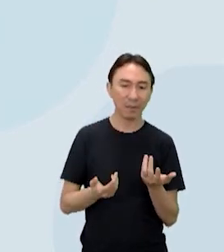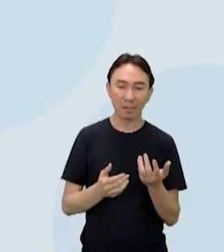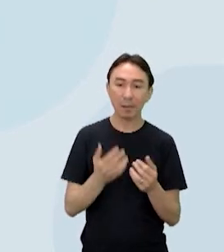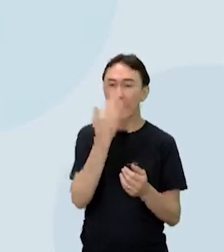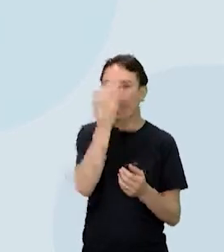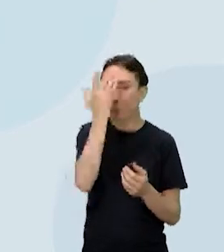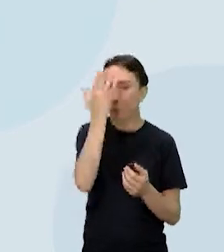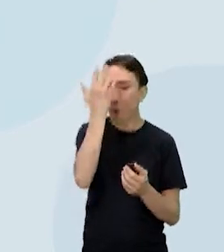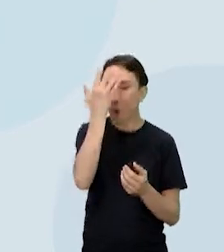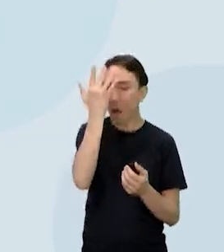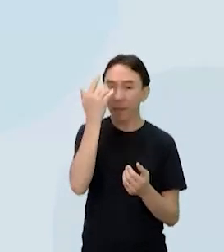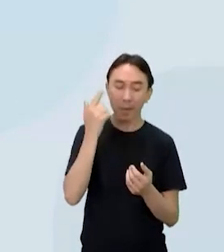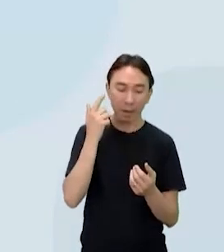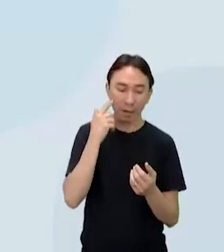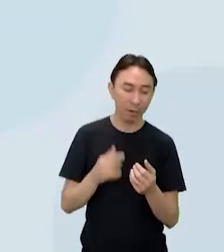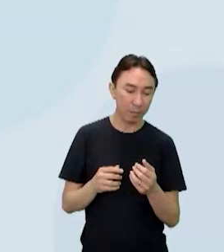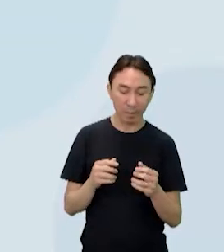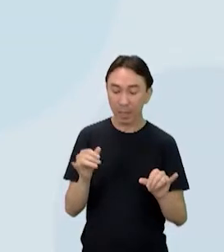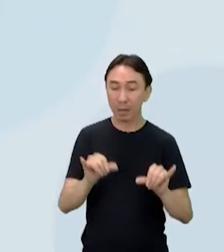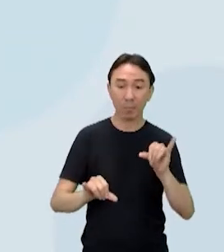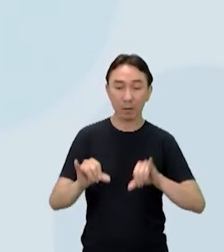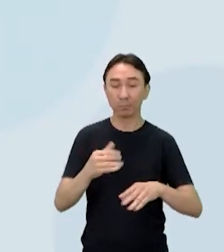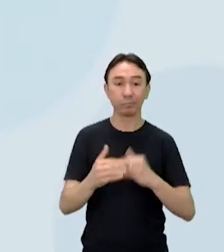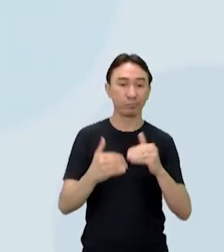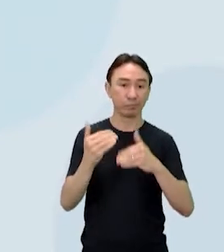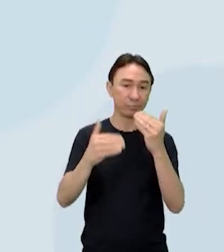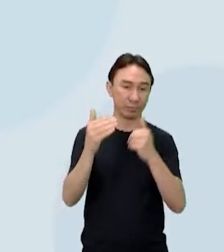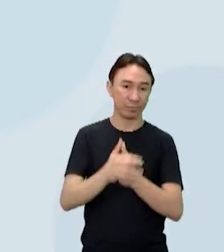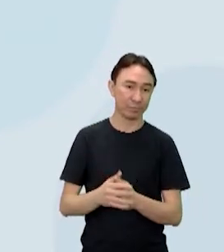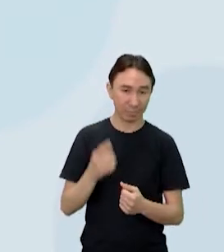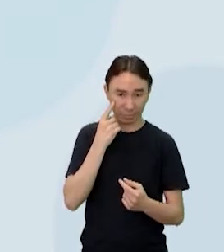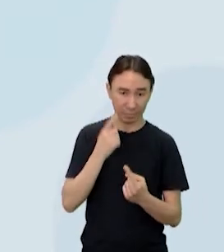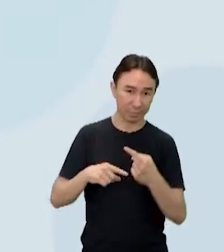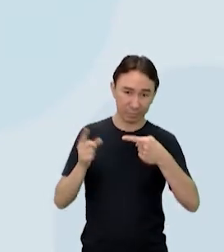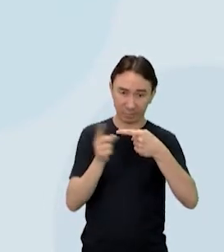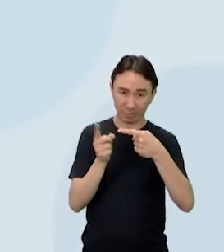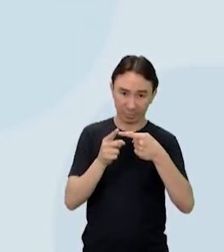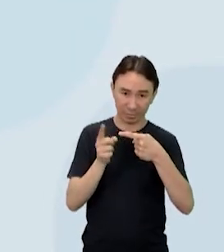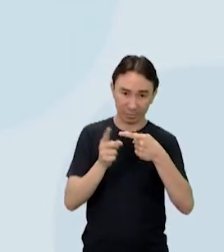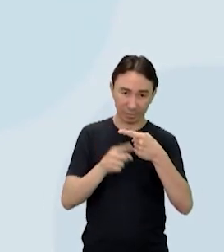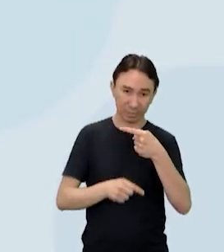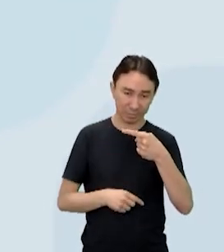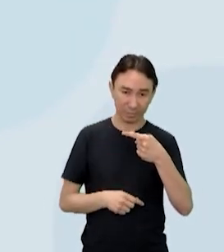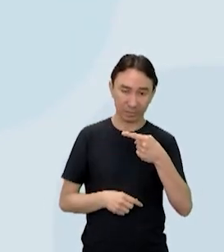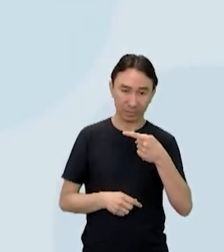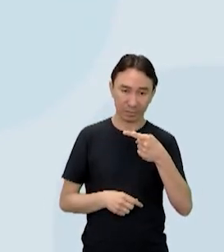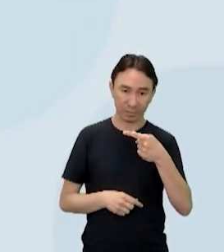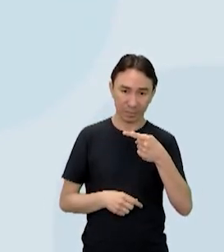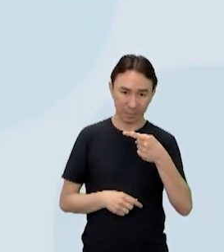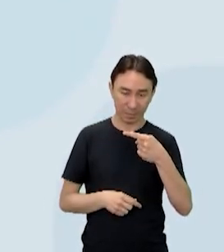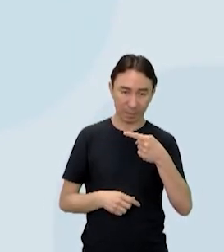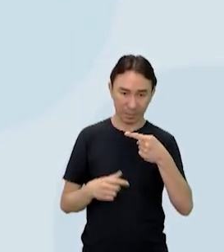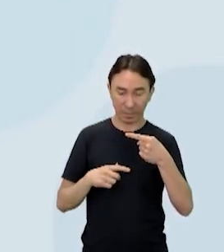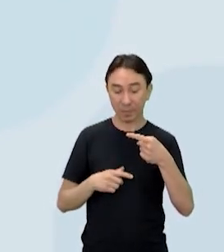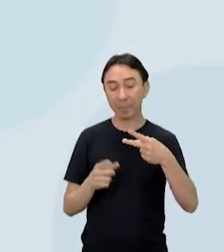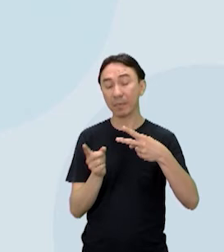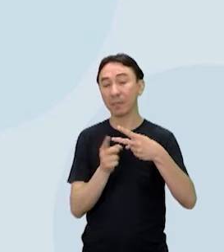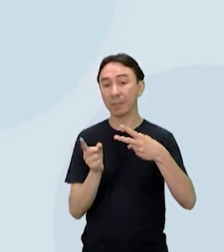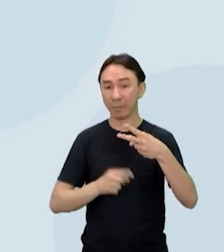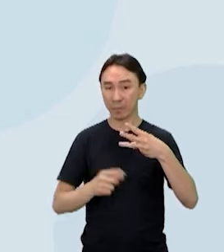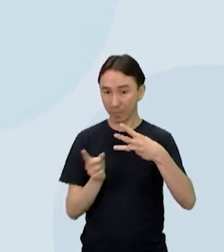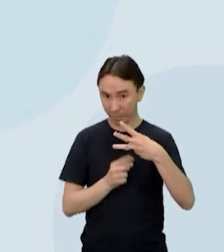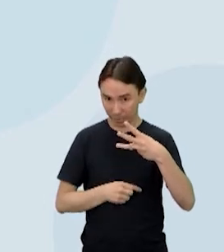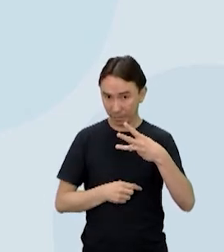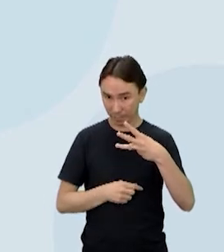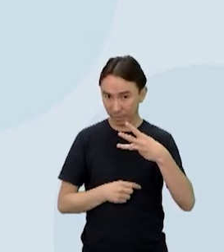da evolução química. Entre esses cientistas está aí o Oparin e o Haldane, está o Miller e o Urey, e o Fox e